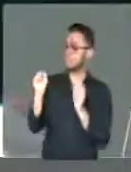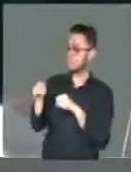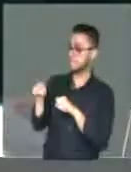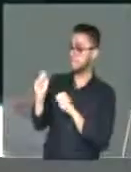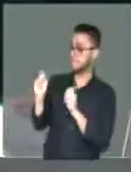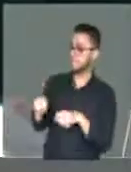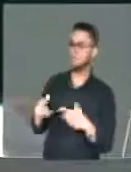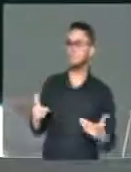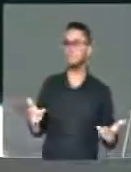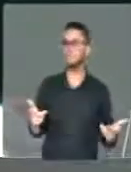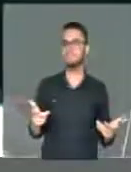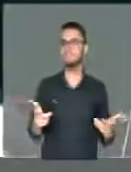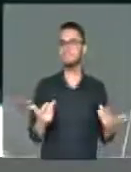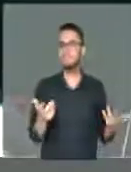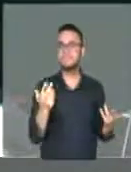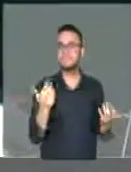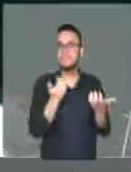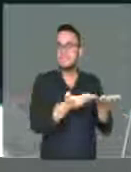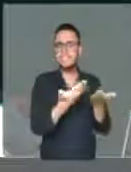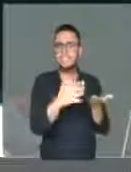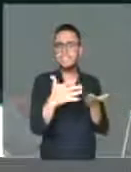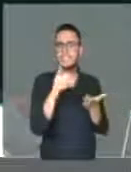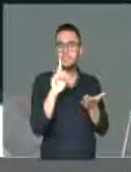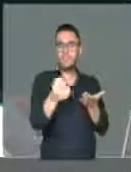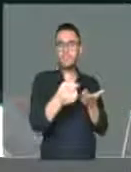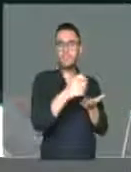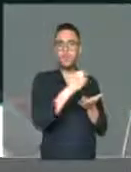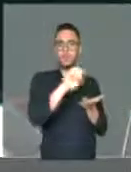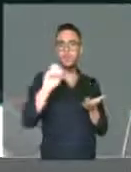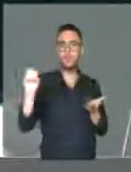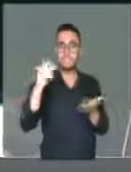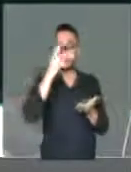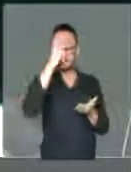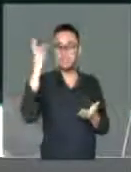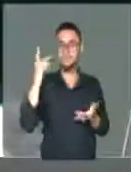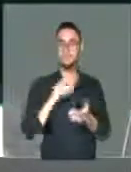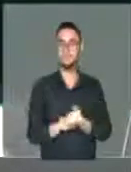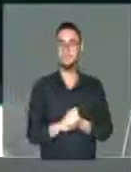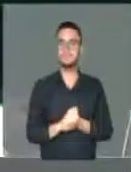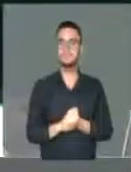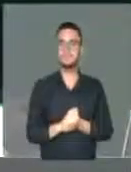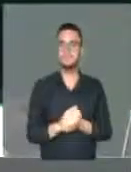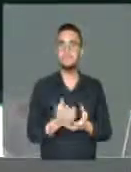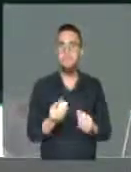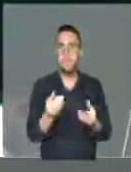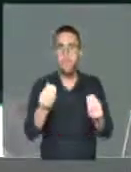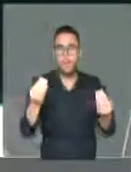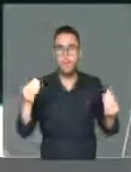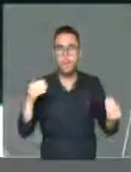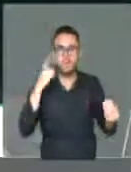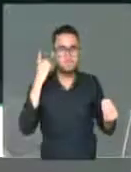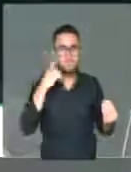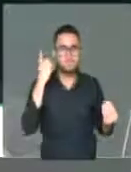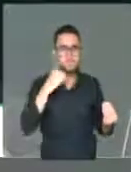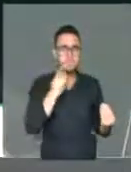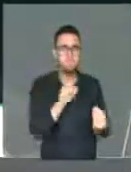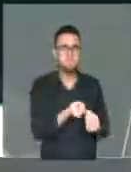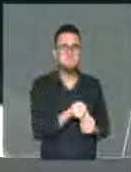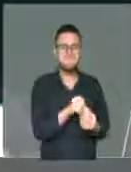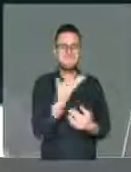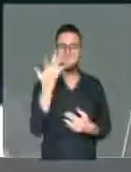entregou em torno de 1.800 pessoas. Um monte de deputados. E